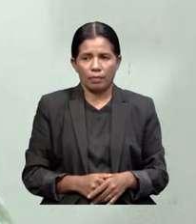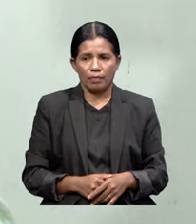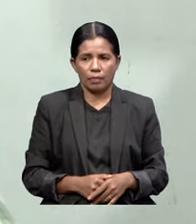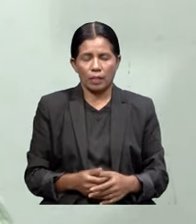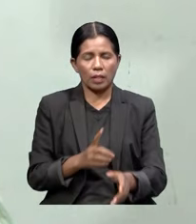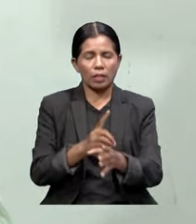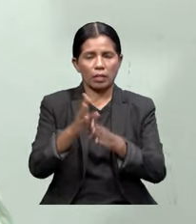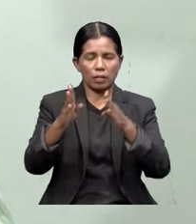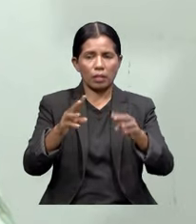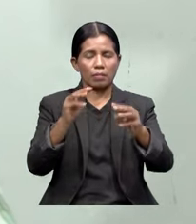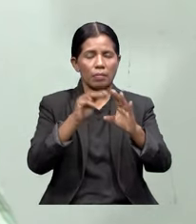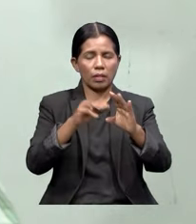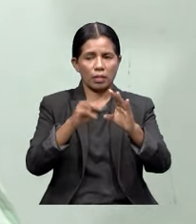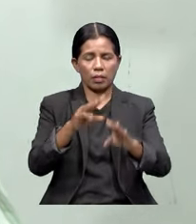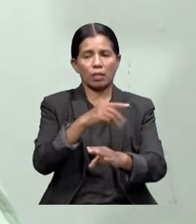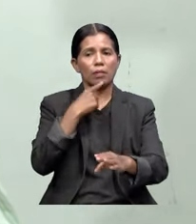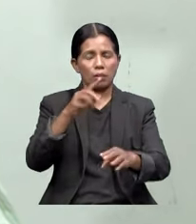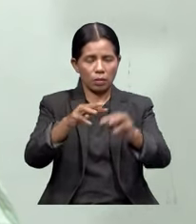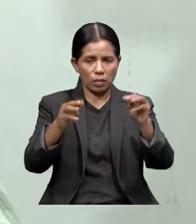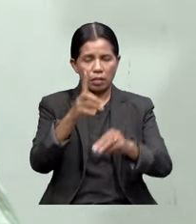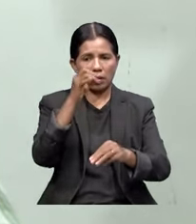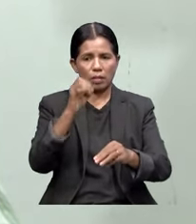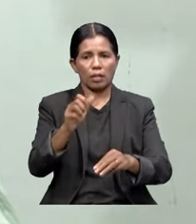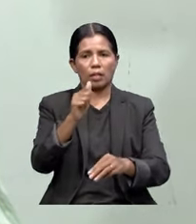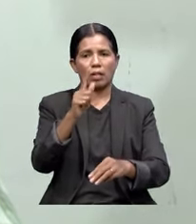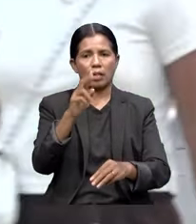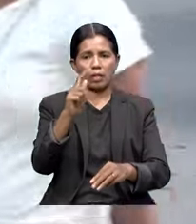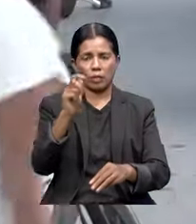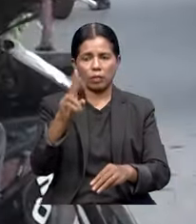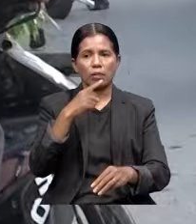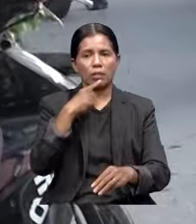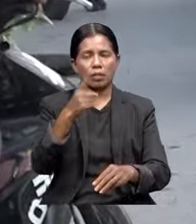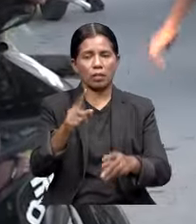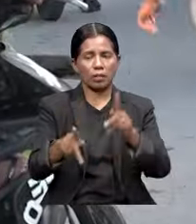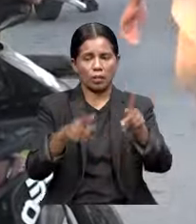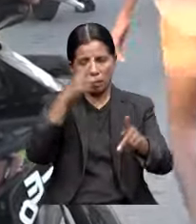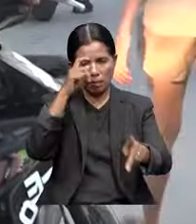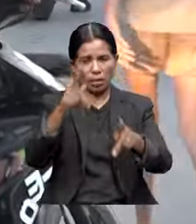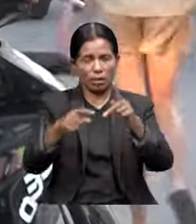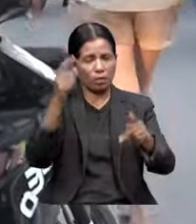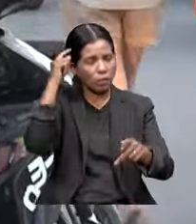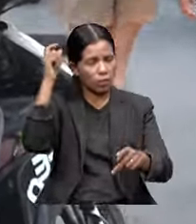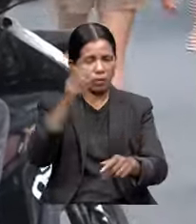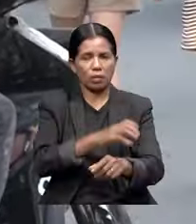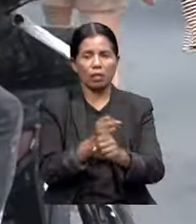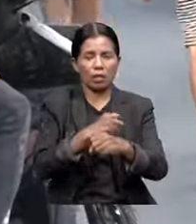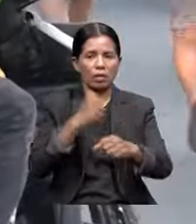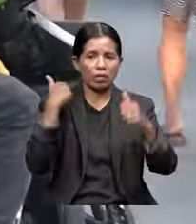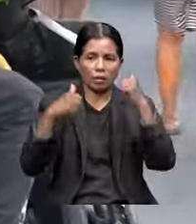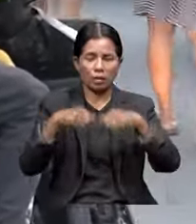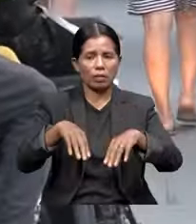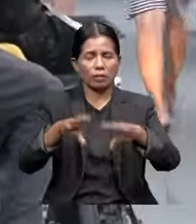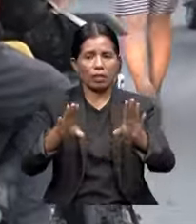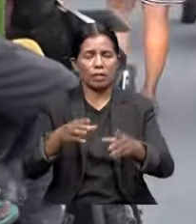Diretor Guaras está no mercado no turismo município de Ili, Arthur Henrique atou que está né, tamba vendedor Uluntos, onde continua a atividade negócio e